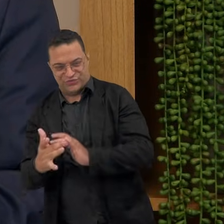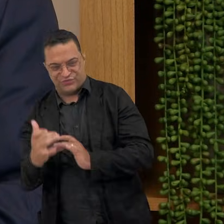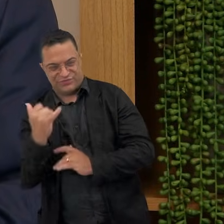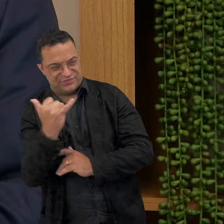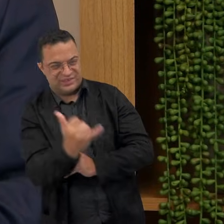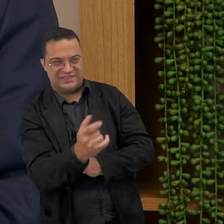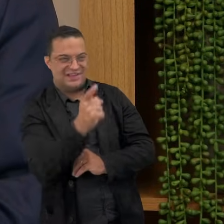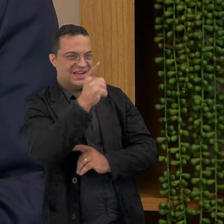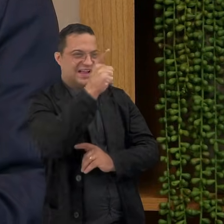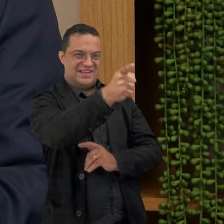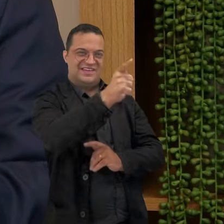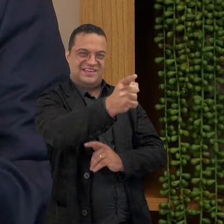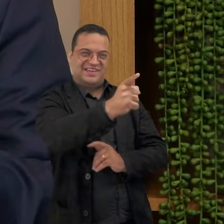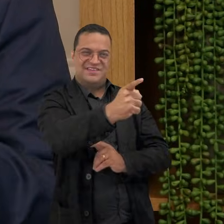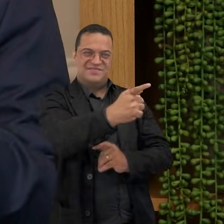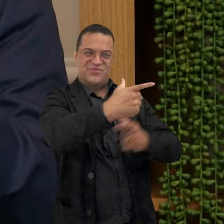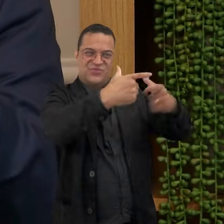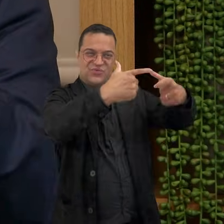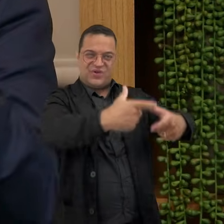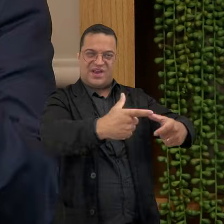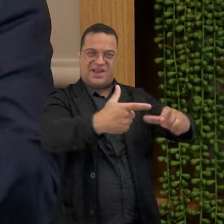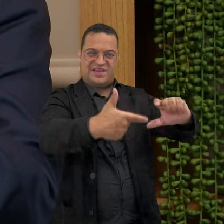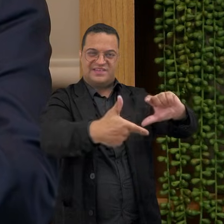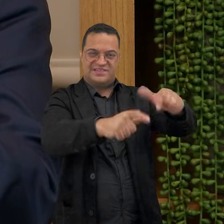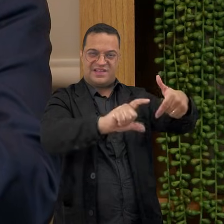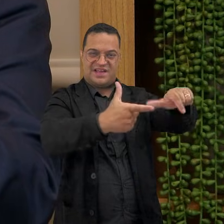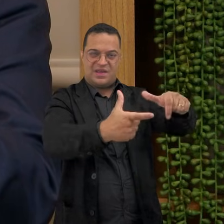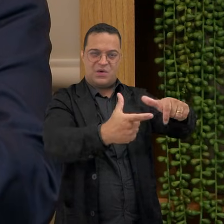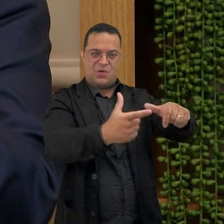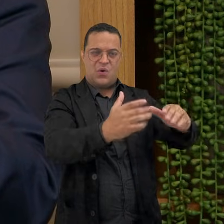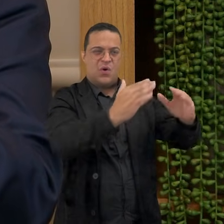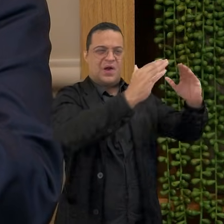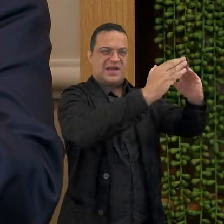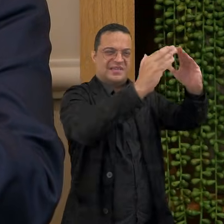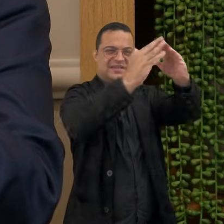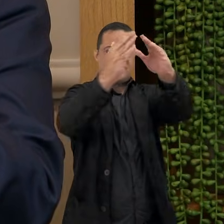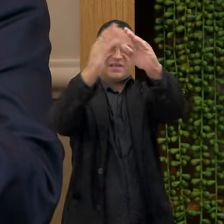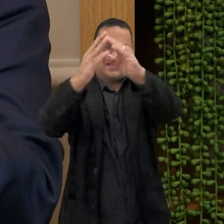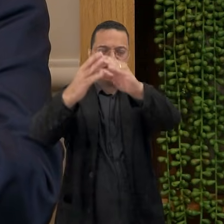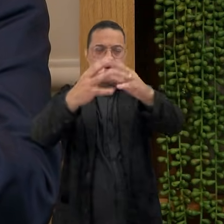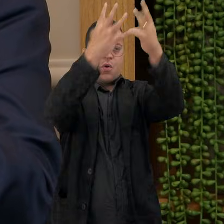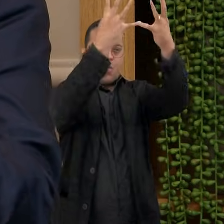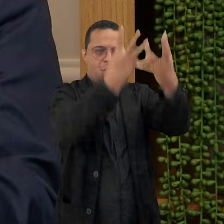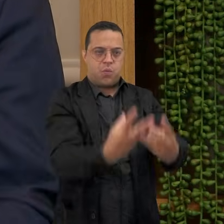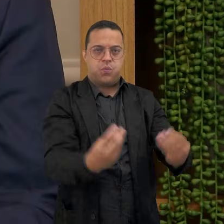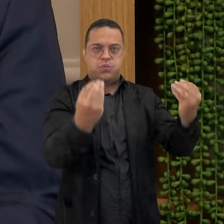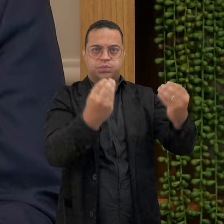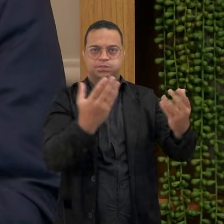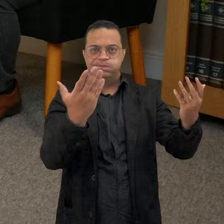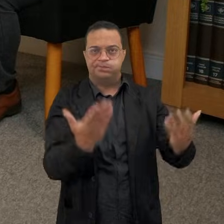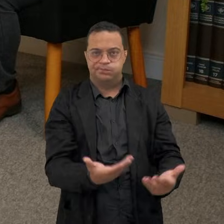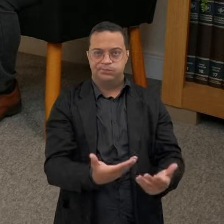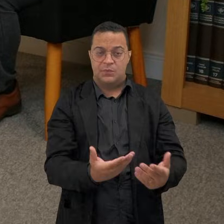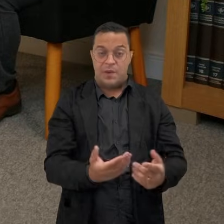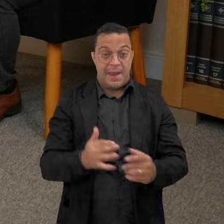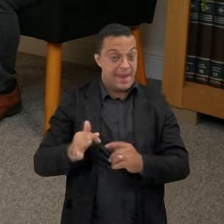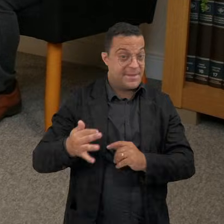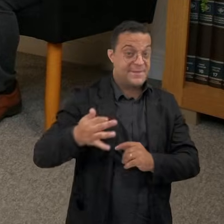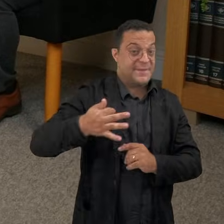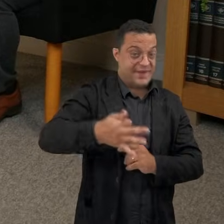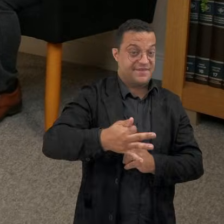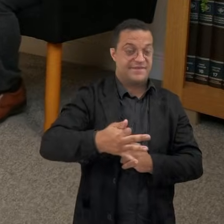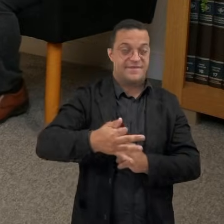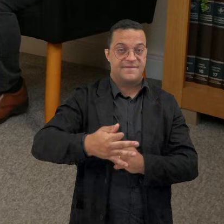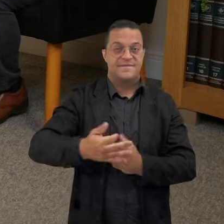sobre pedra, o que era também um sinal que haveria ali, no futuro breve, um juízo. Isso aconteceu, né, pastor